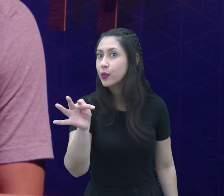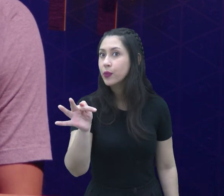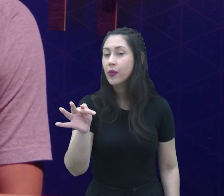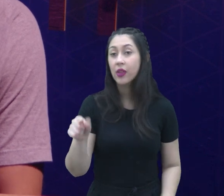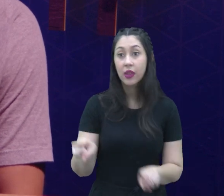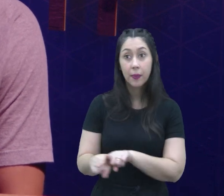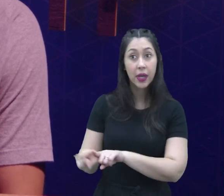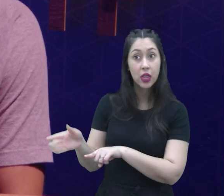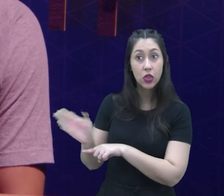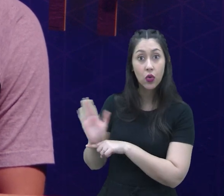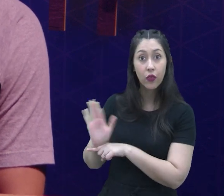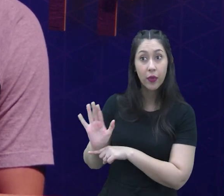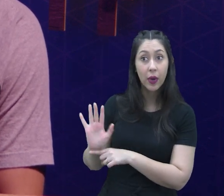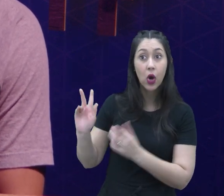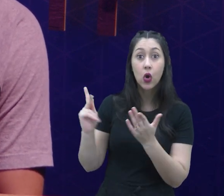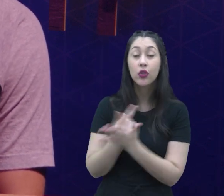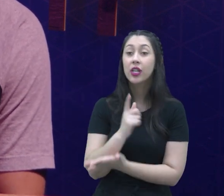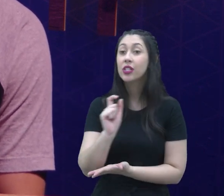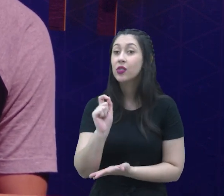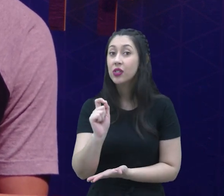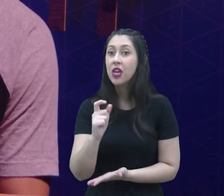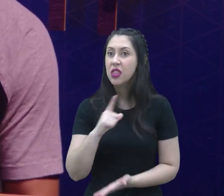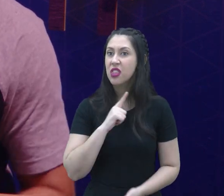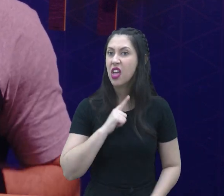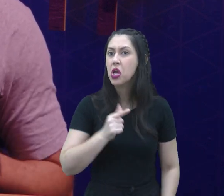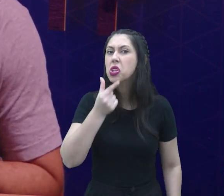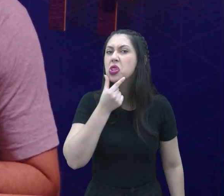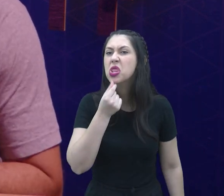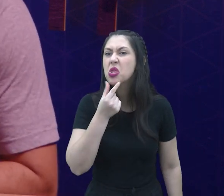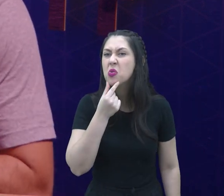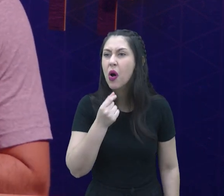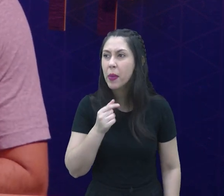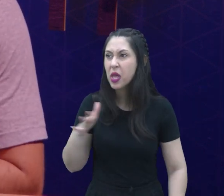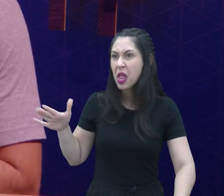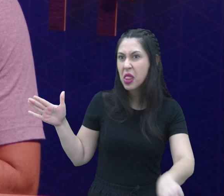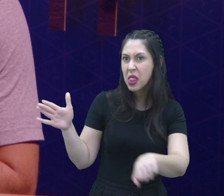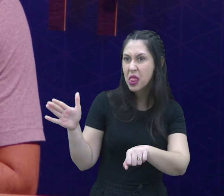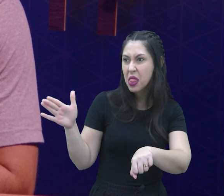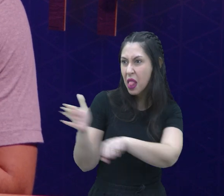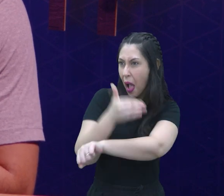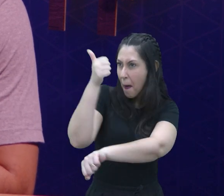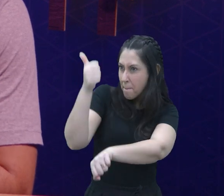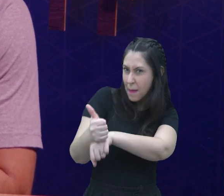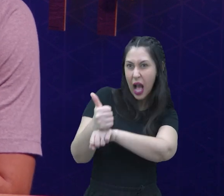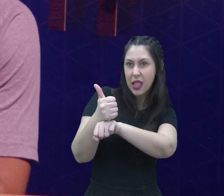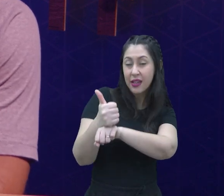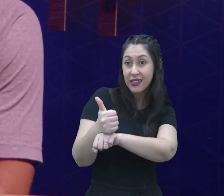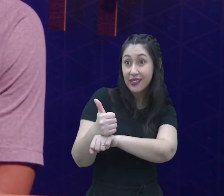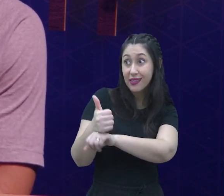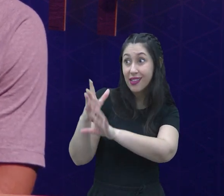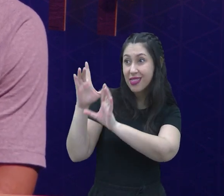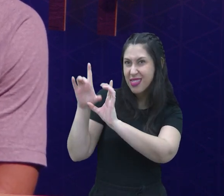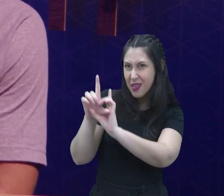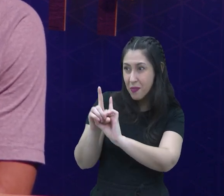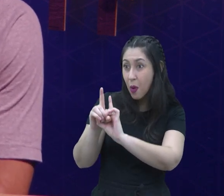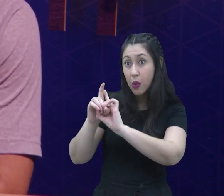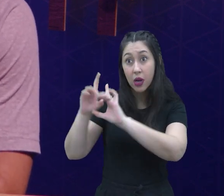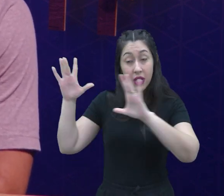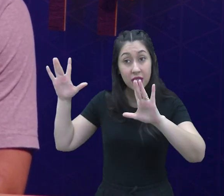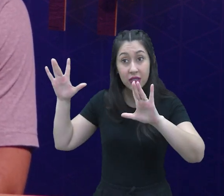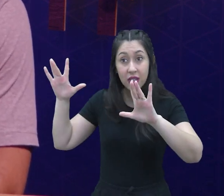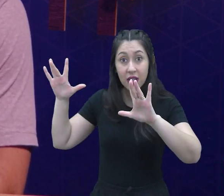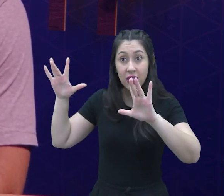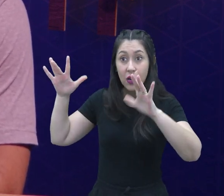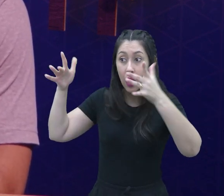No filme acontece que o Palpatine, que é o chanceler, ele dá um golpe de Estado e o que era uma democracia, que todo